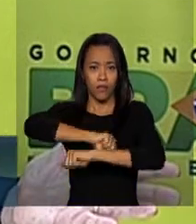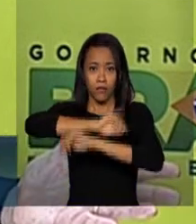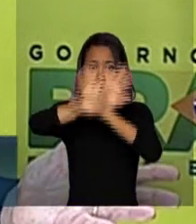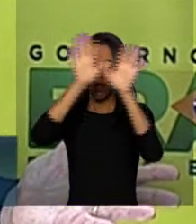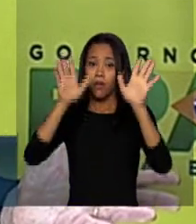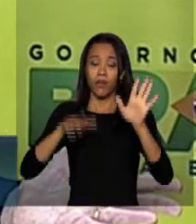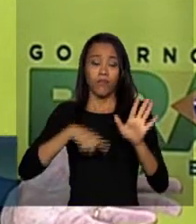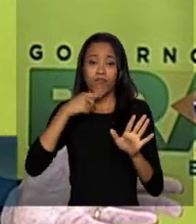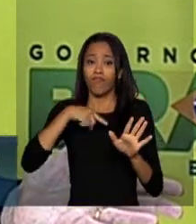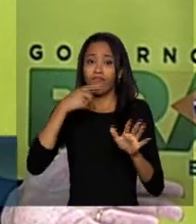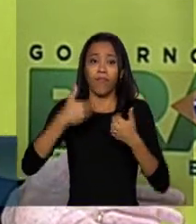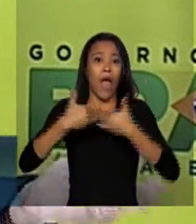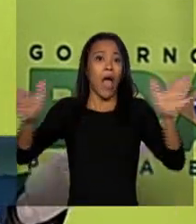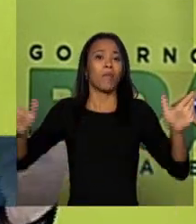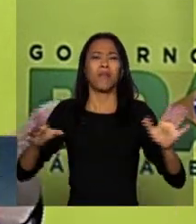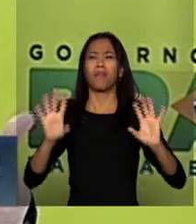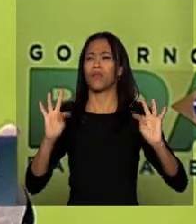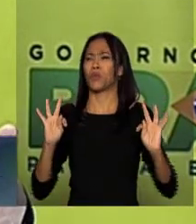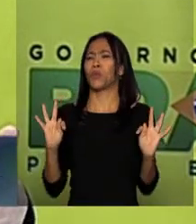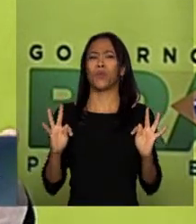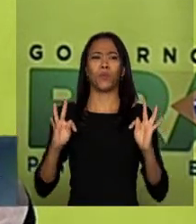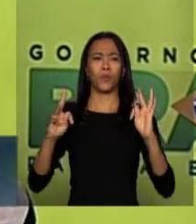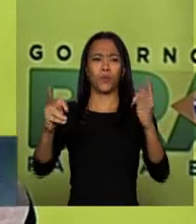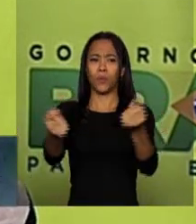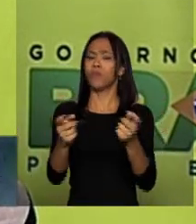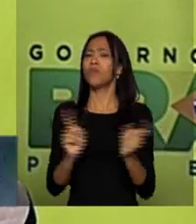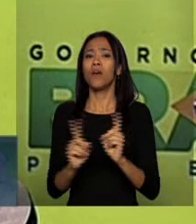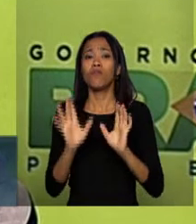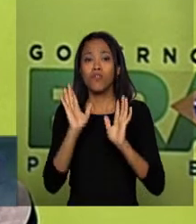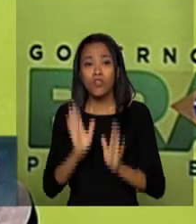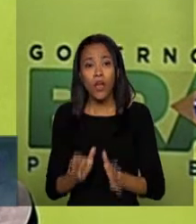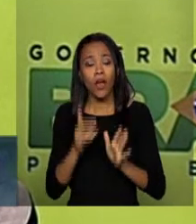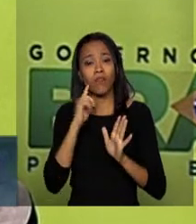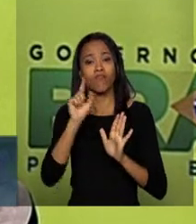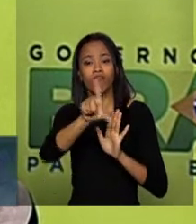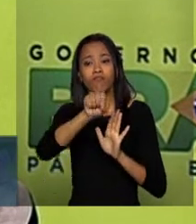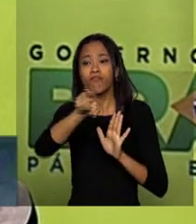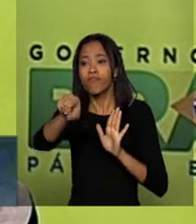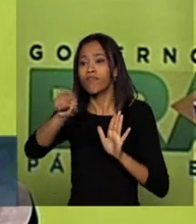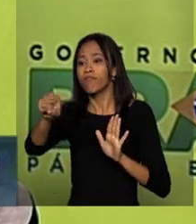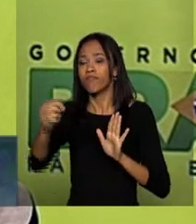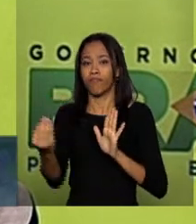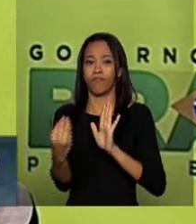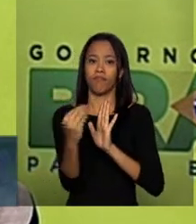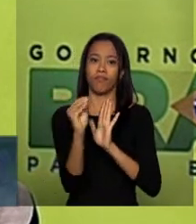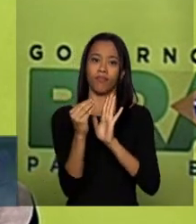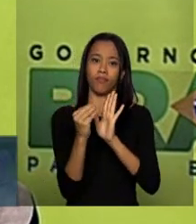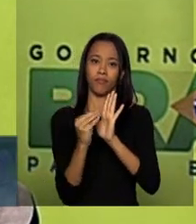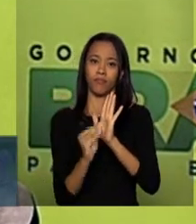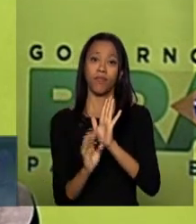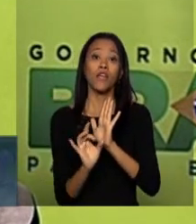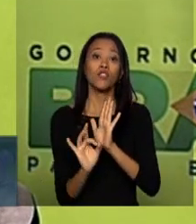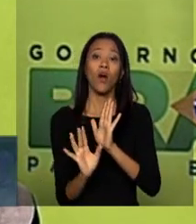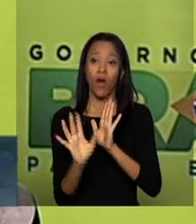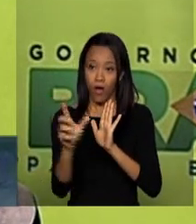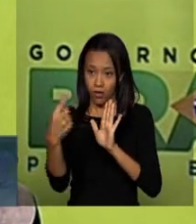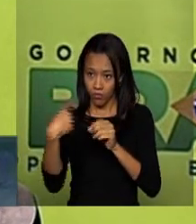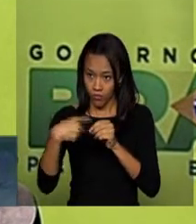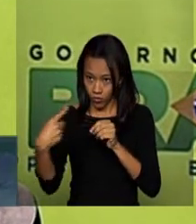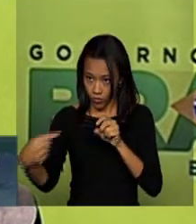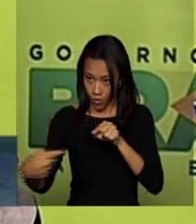abrir esse edital para todos os municípios. Como nós já identificamos, ele vai ser um edital de adesão. Nós